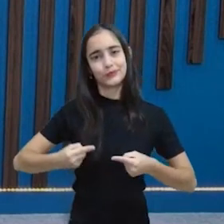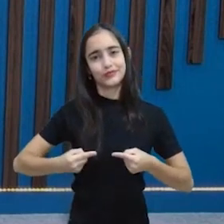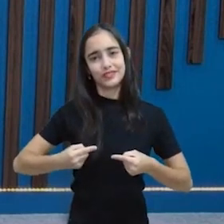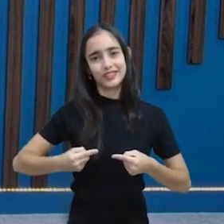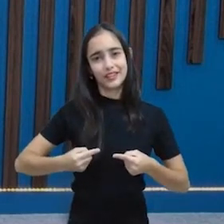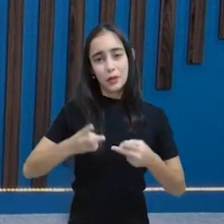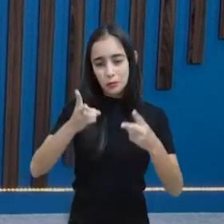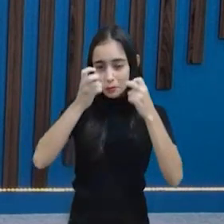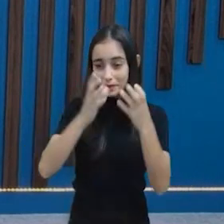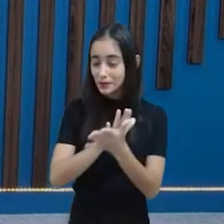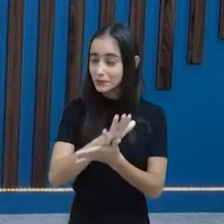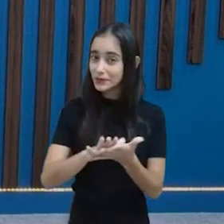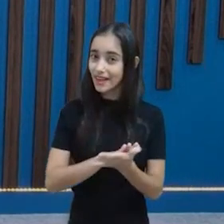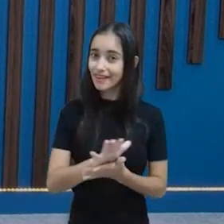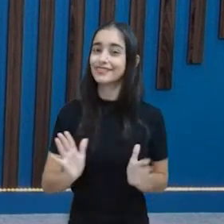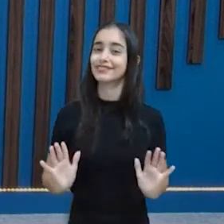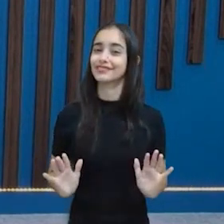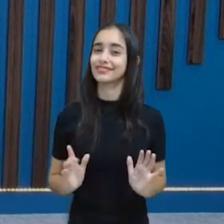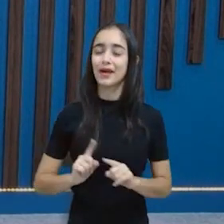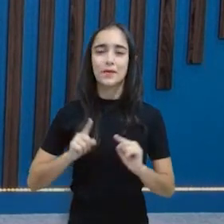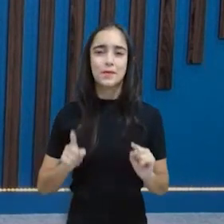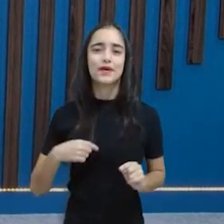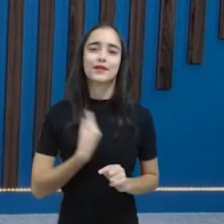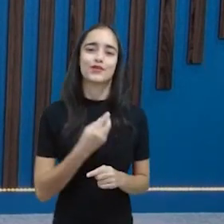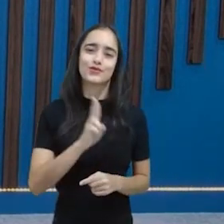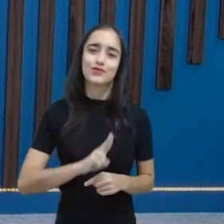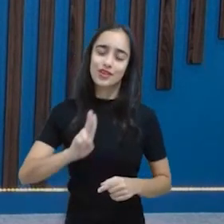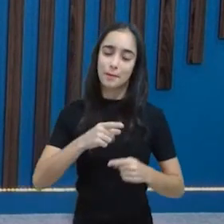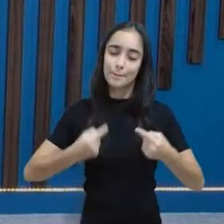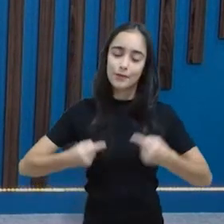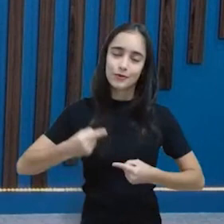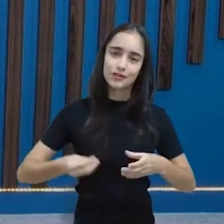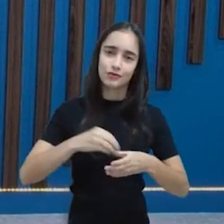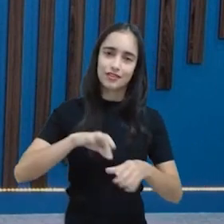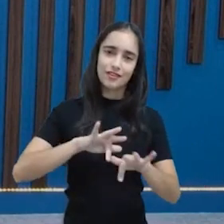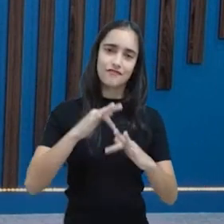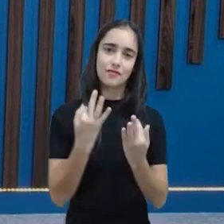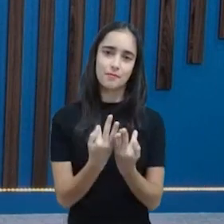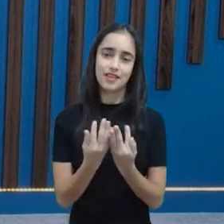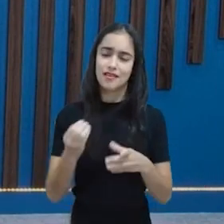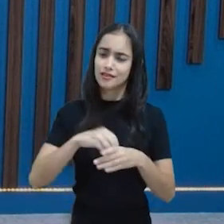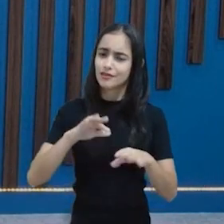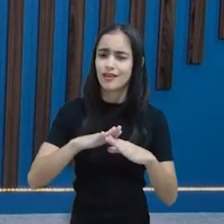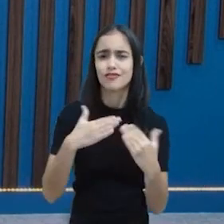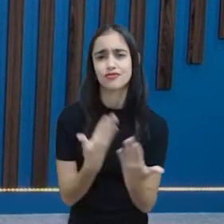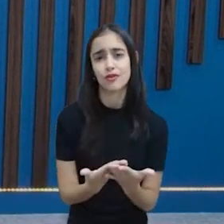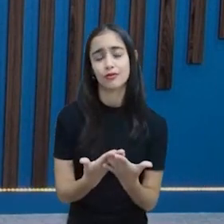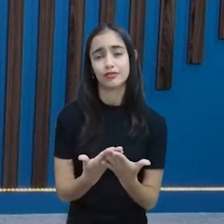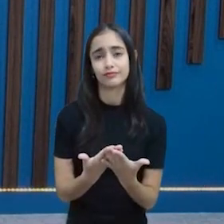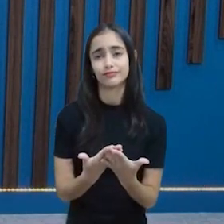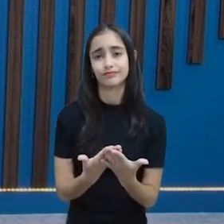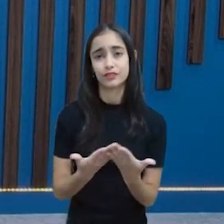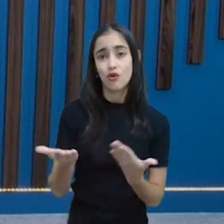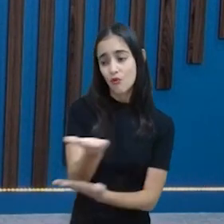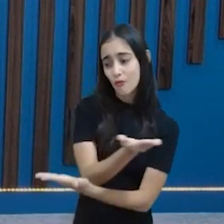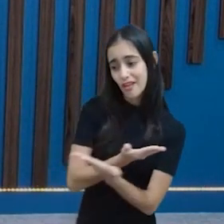faz política dentro da nossa família, dentro da nossa escola, no meio dos amigos, né? Porque política é a forma